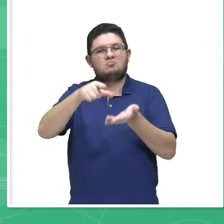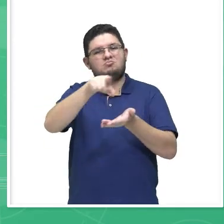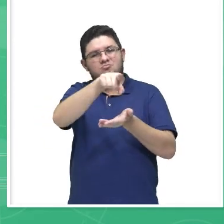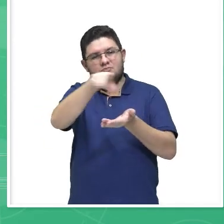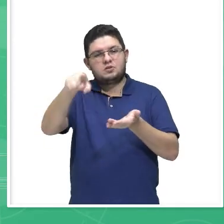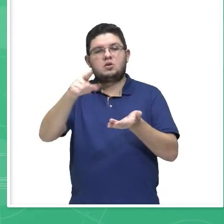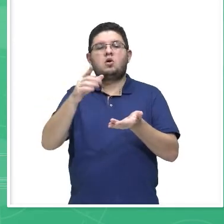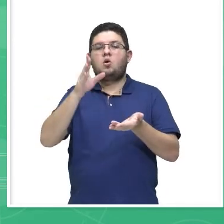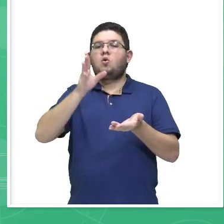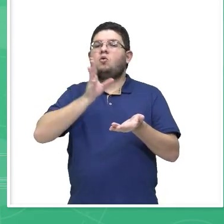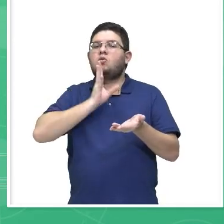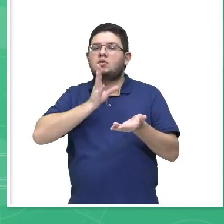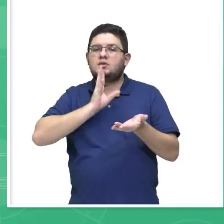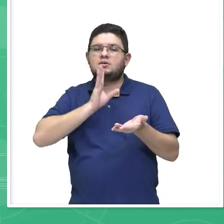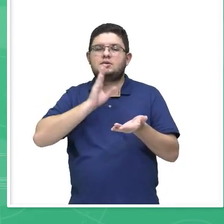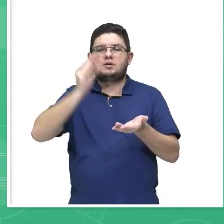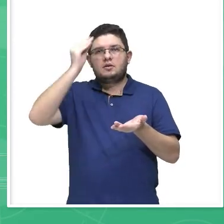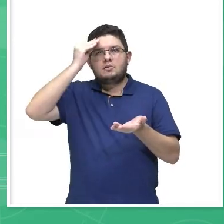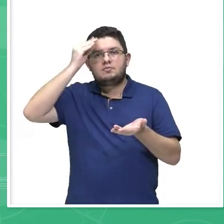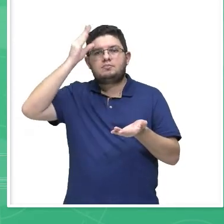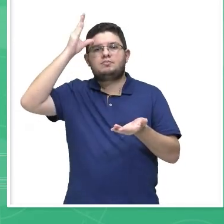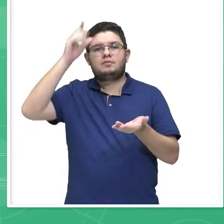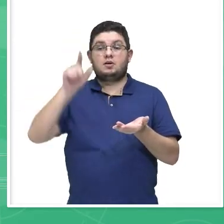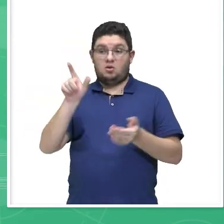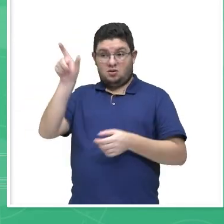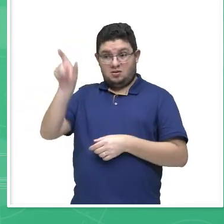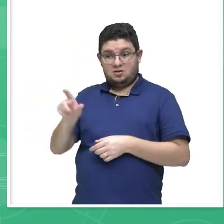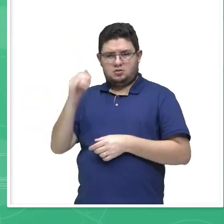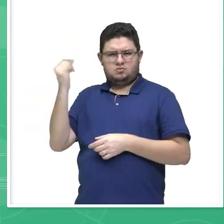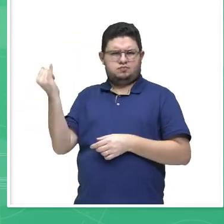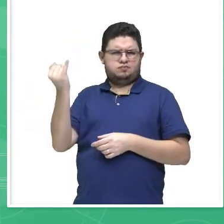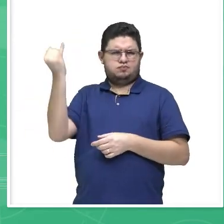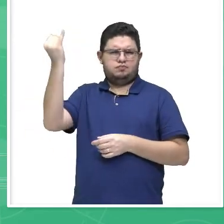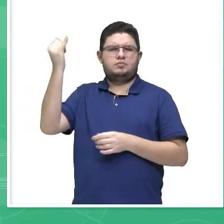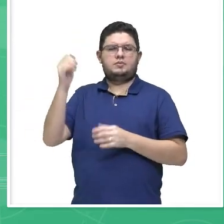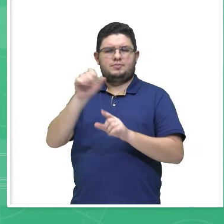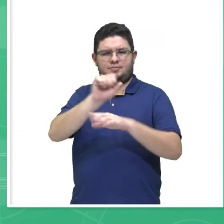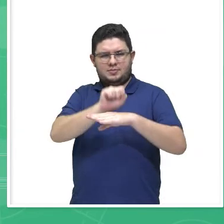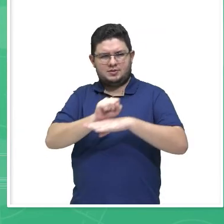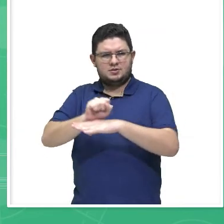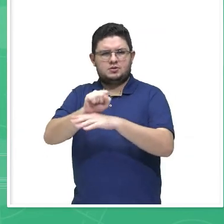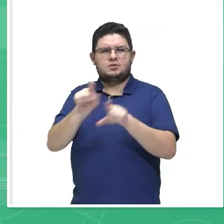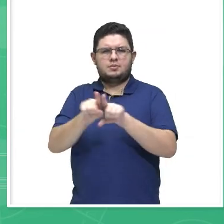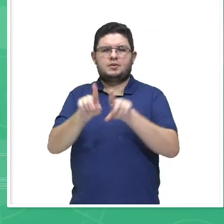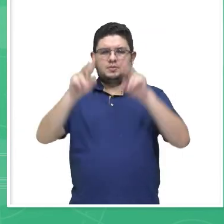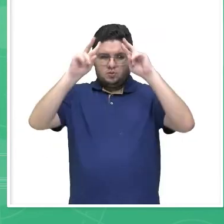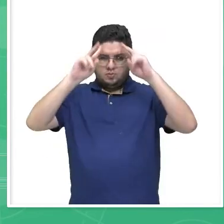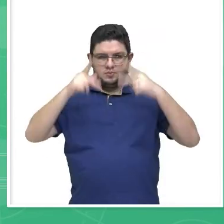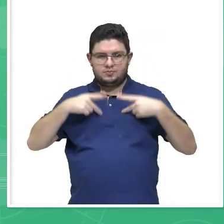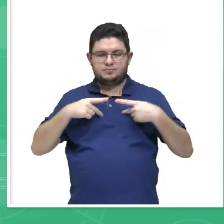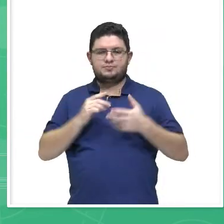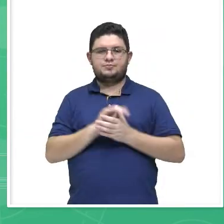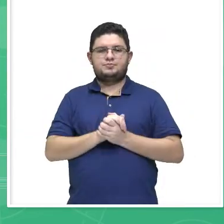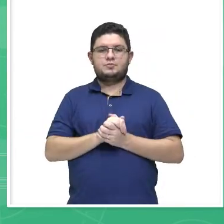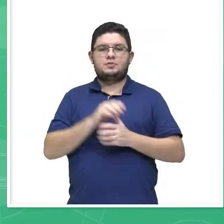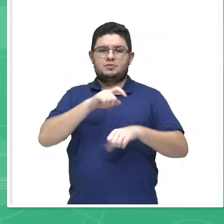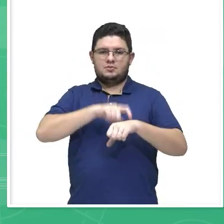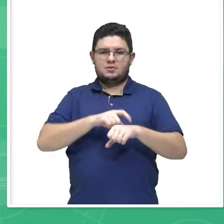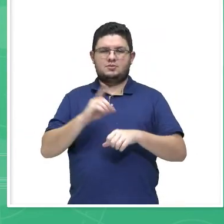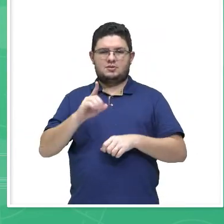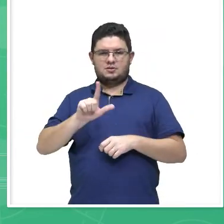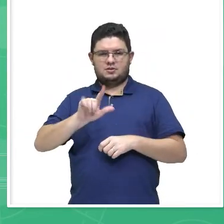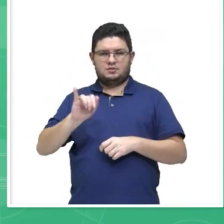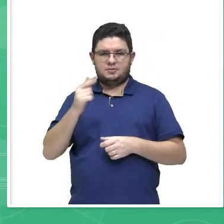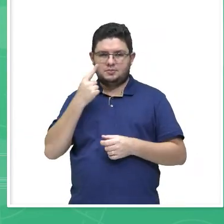autor de tão grande importância para a sociologia e para a humanidade. Vamos às nossas atividades da